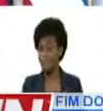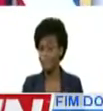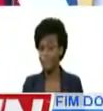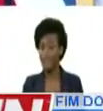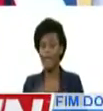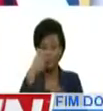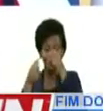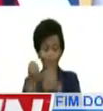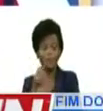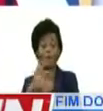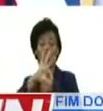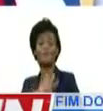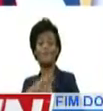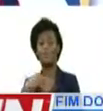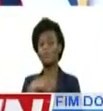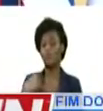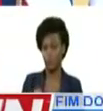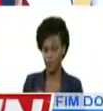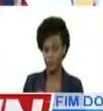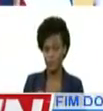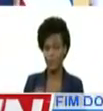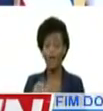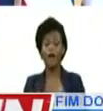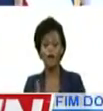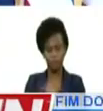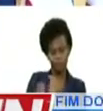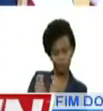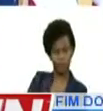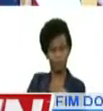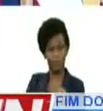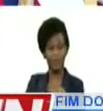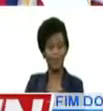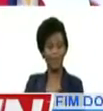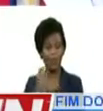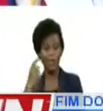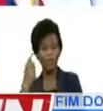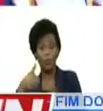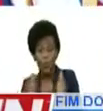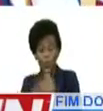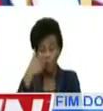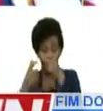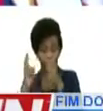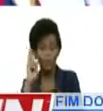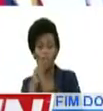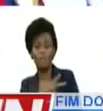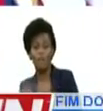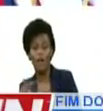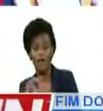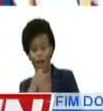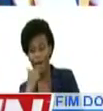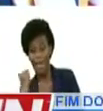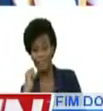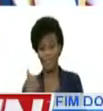Referimo-nos, em primeiro lugar, aos profissionais de saúde, que se transformaram, aos olhos